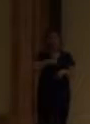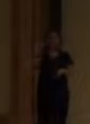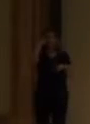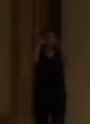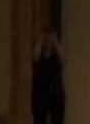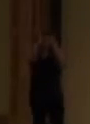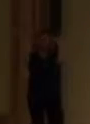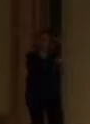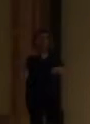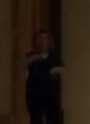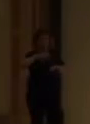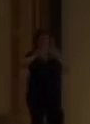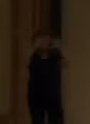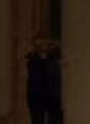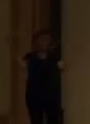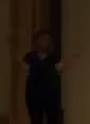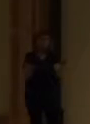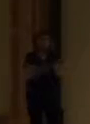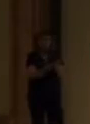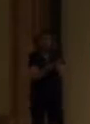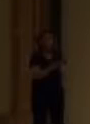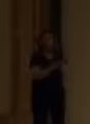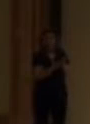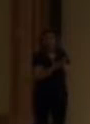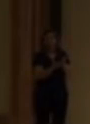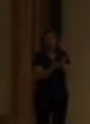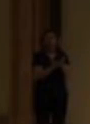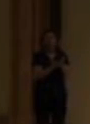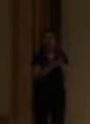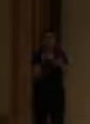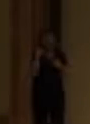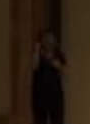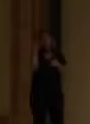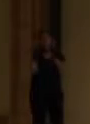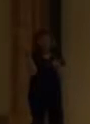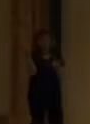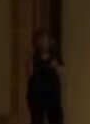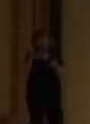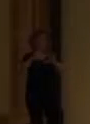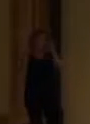contem acerca do que eventualmente possa ser esse mundo. Muito obrigado.